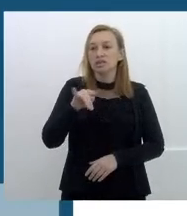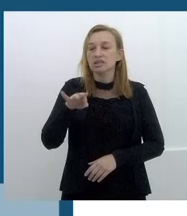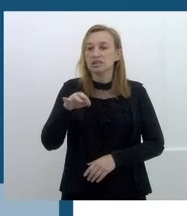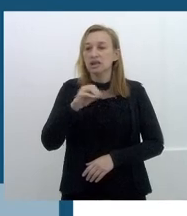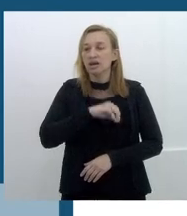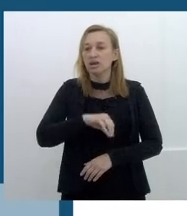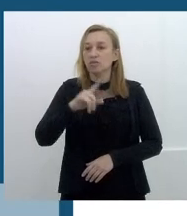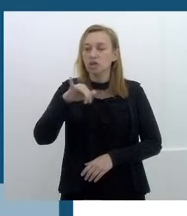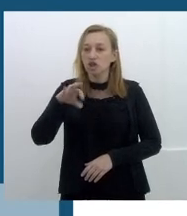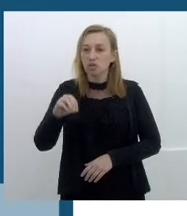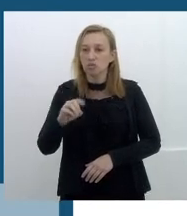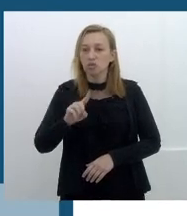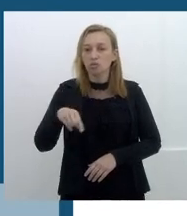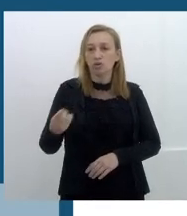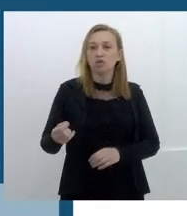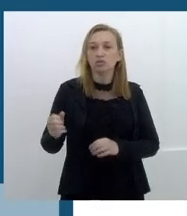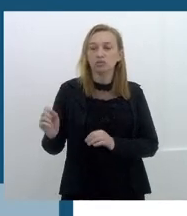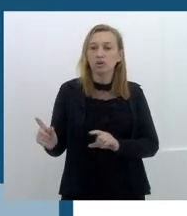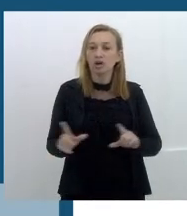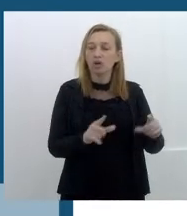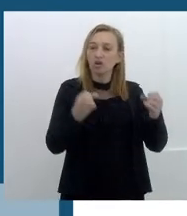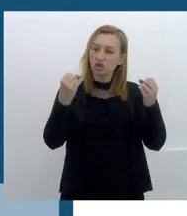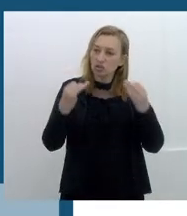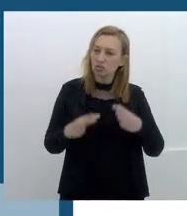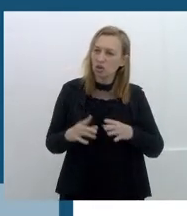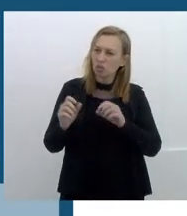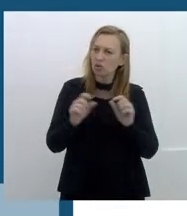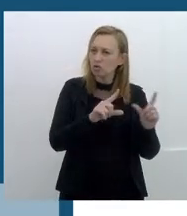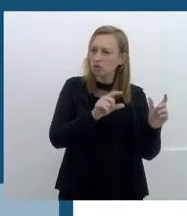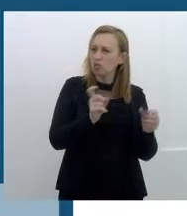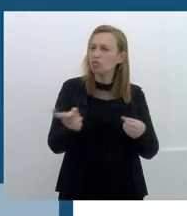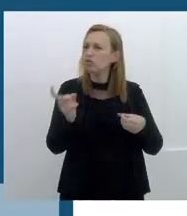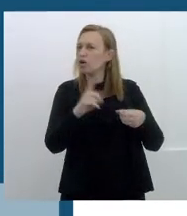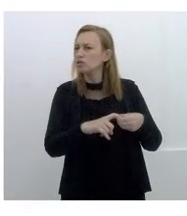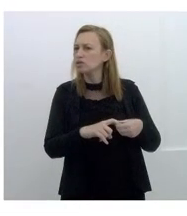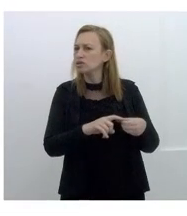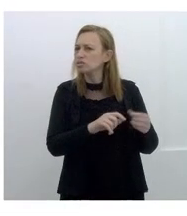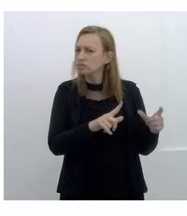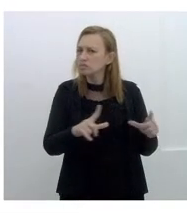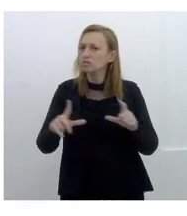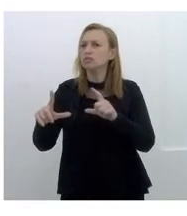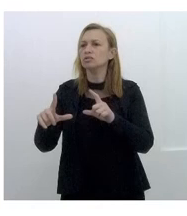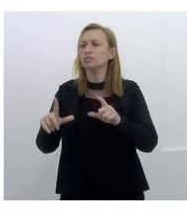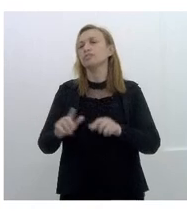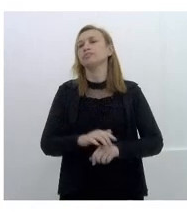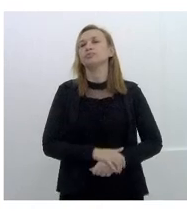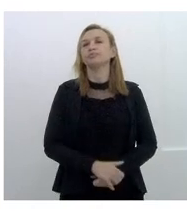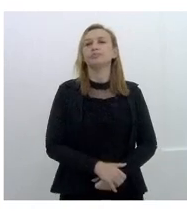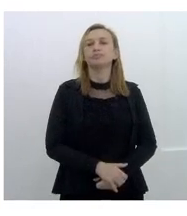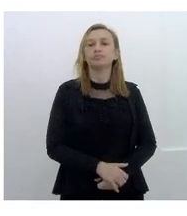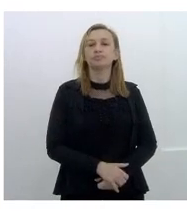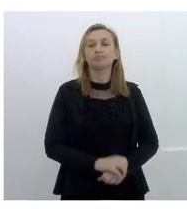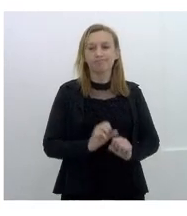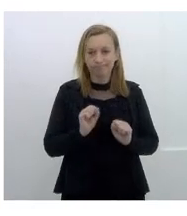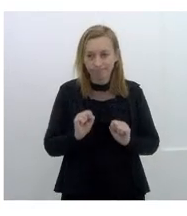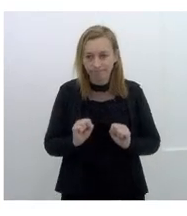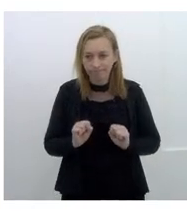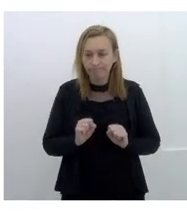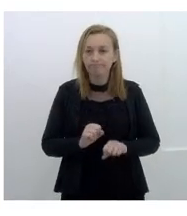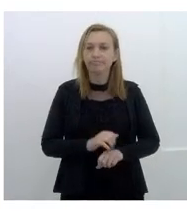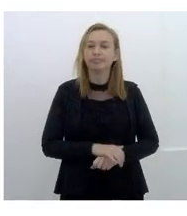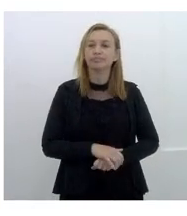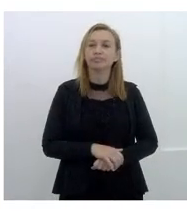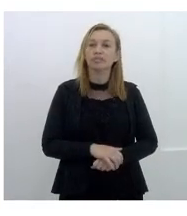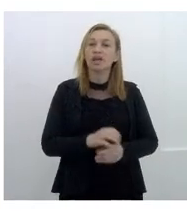favor deixa deixa eu explicar um pouquinho volta de hoje Light por favor e dá pra raíz